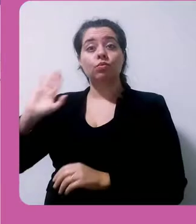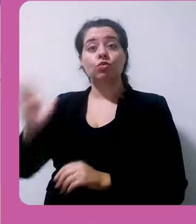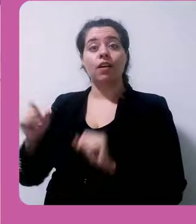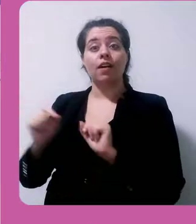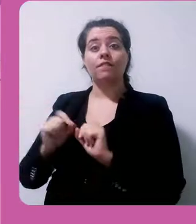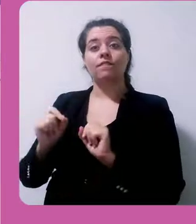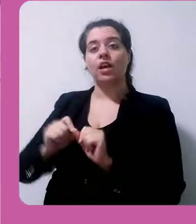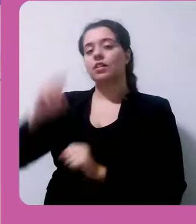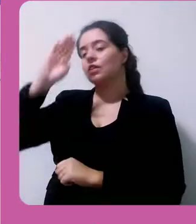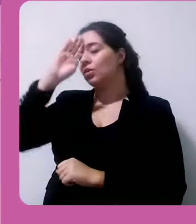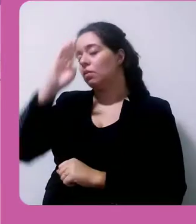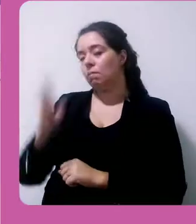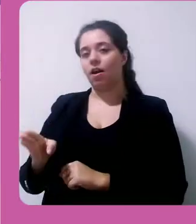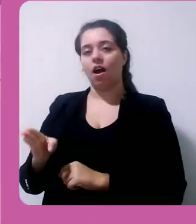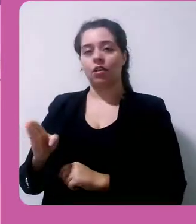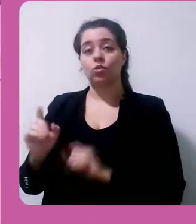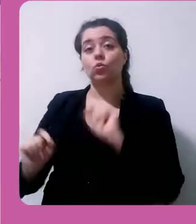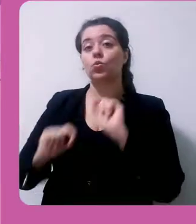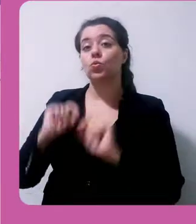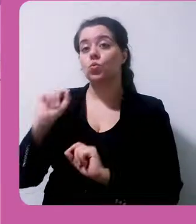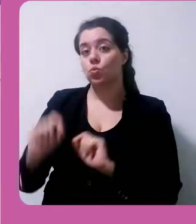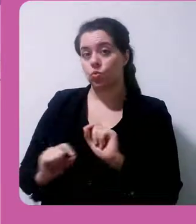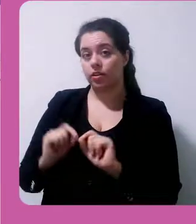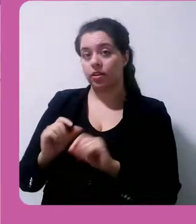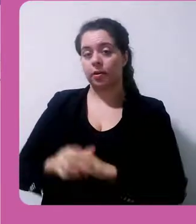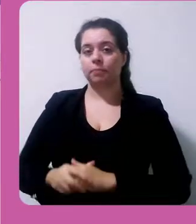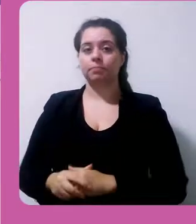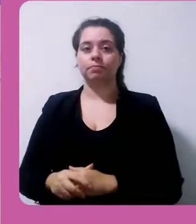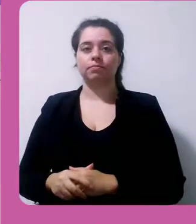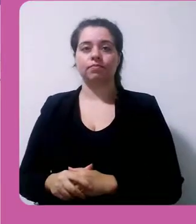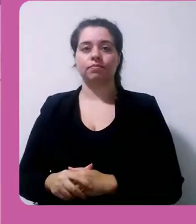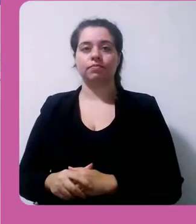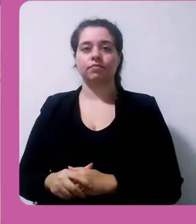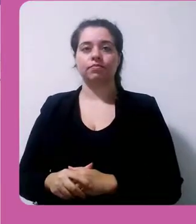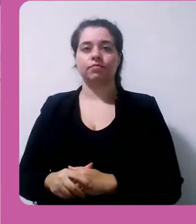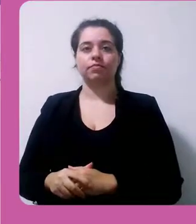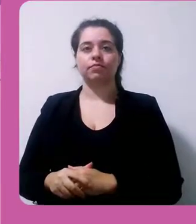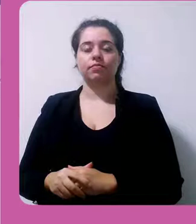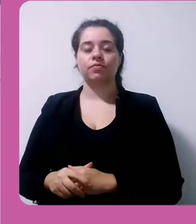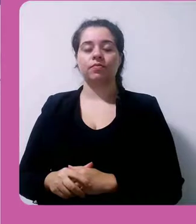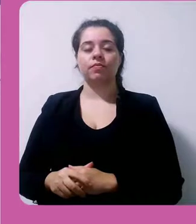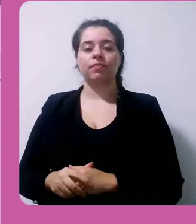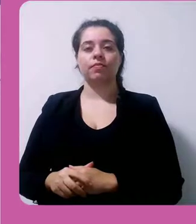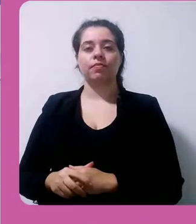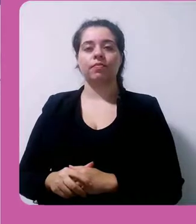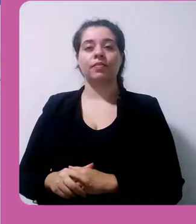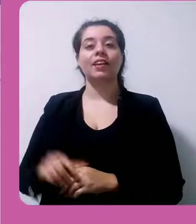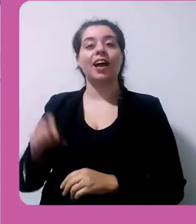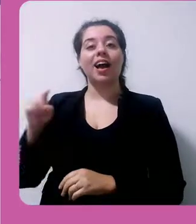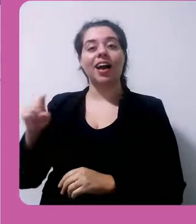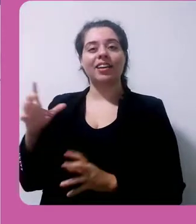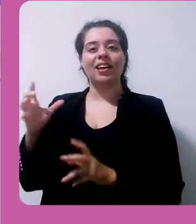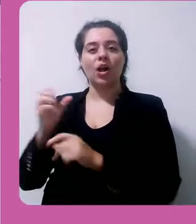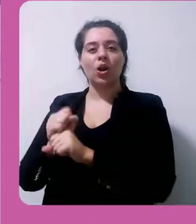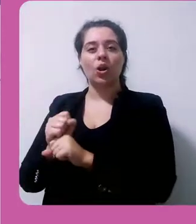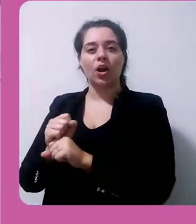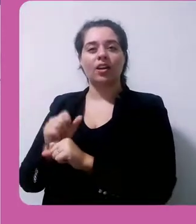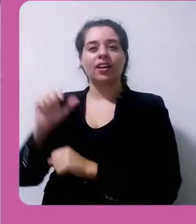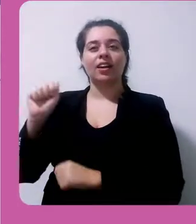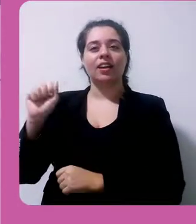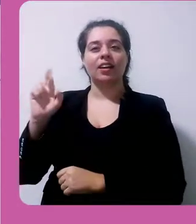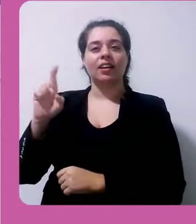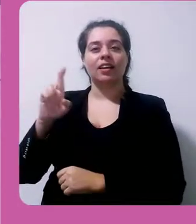o arredondamento obrigatório, né? Pela nossa resolução na UFSC, as nossas notas têm que